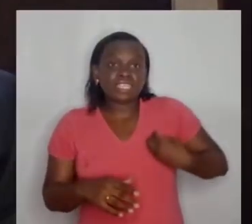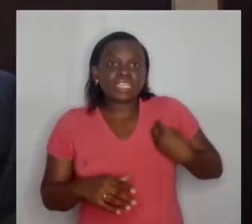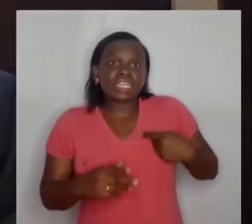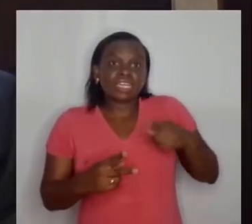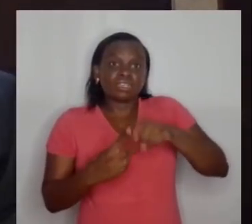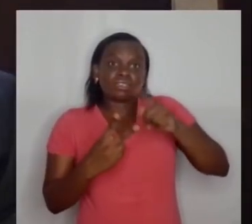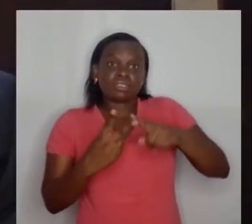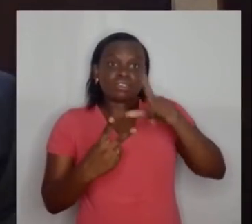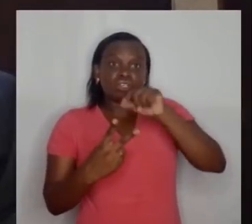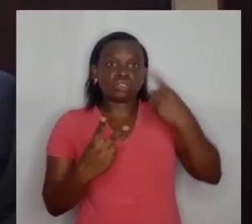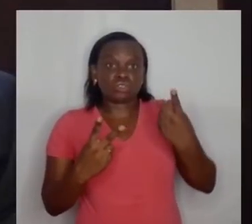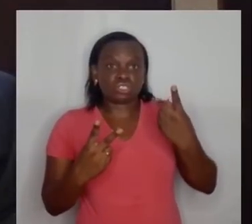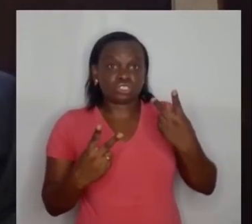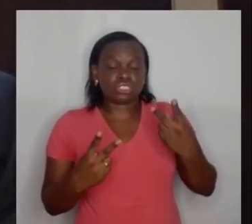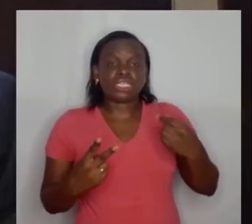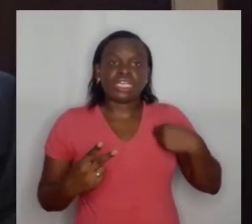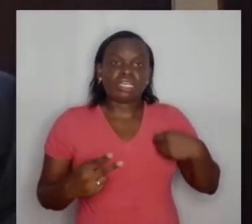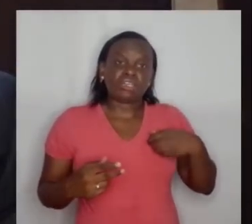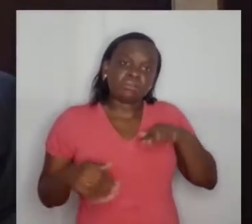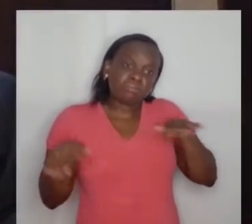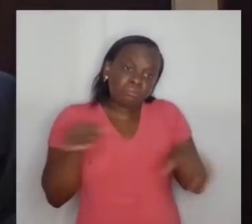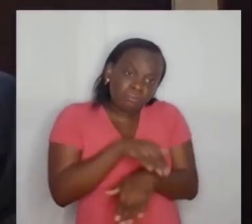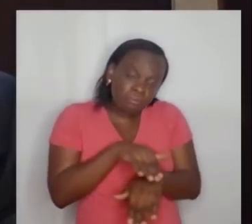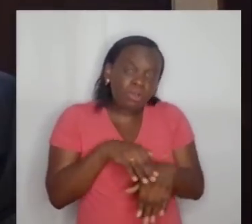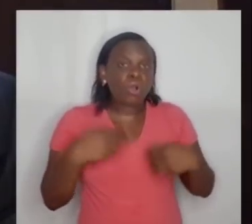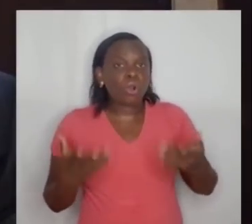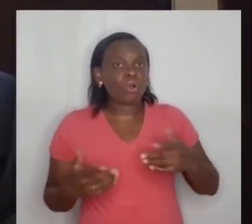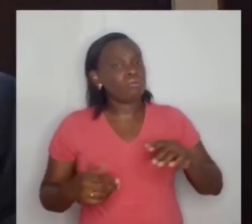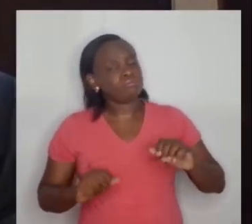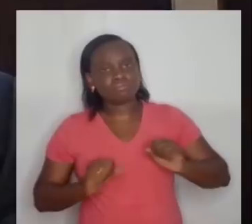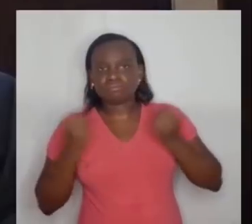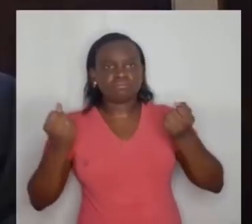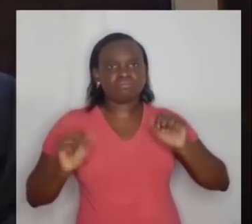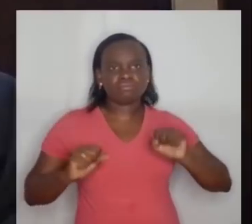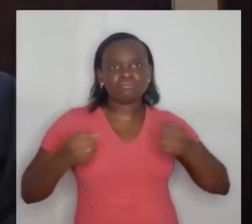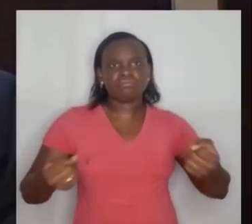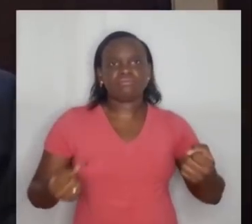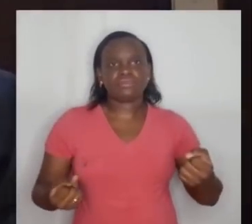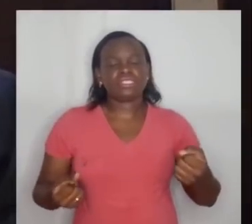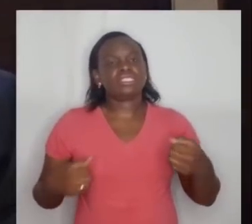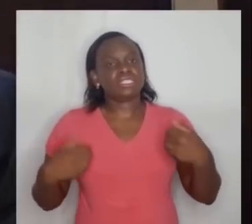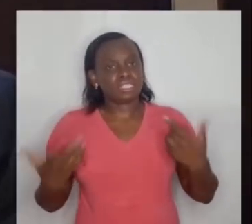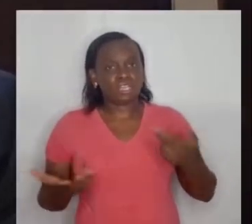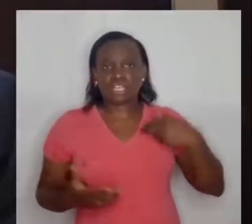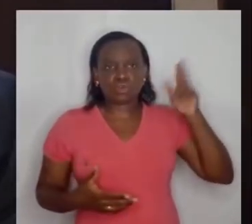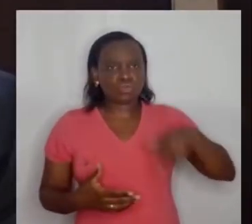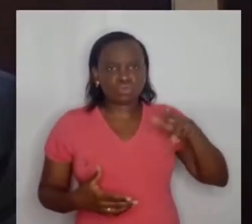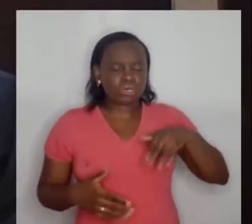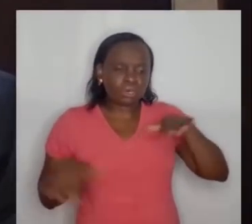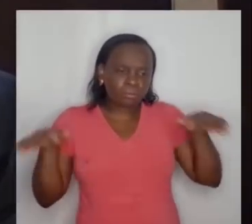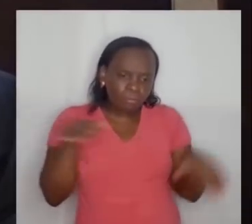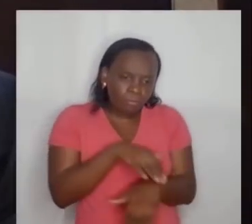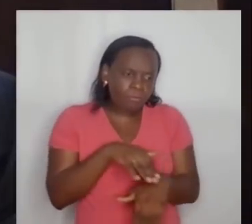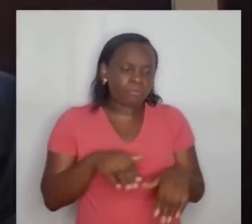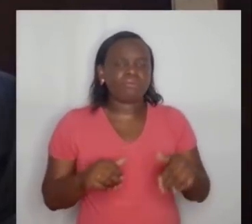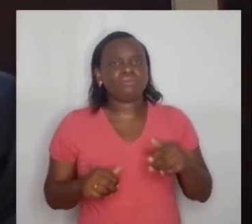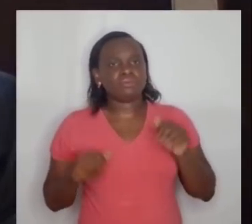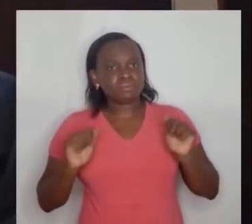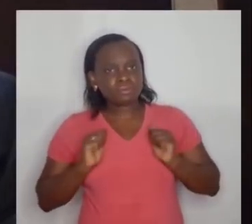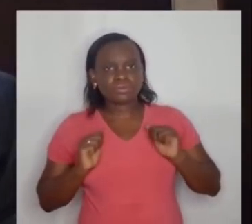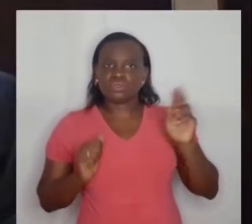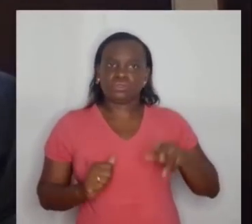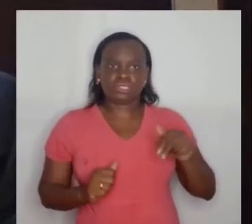se resignar ou se indignar. E eu não vou me resignar nunca, dizia o nosso Darcy